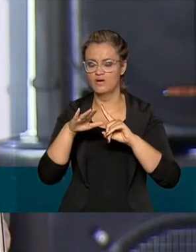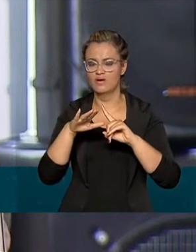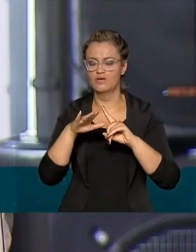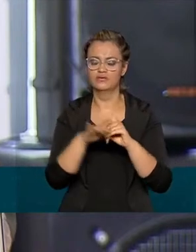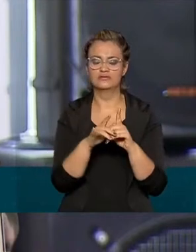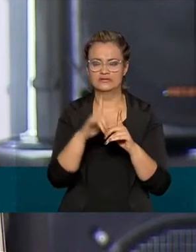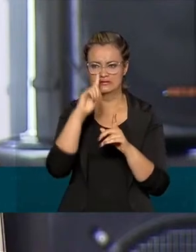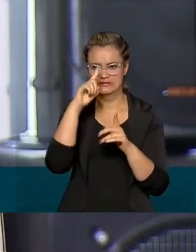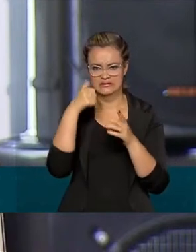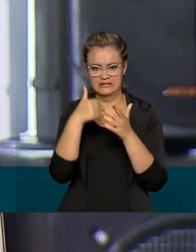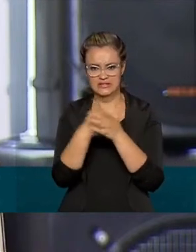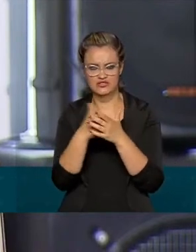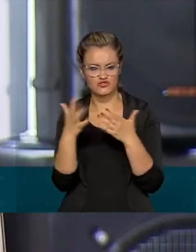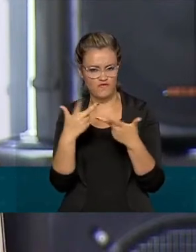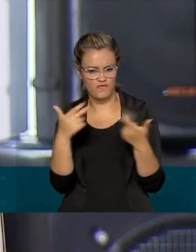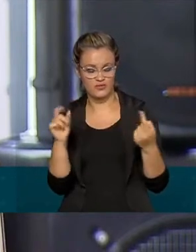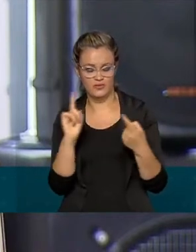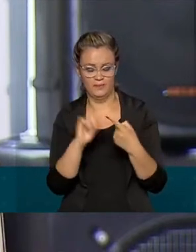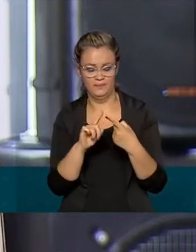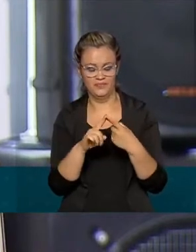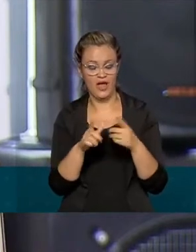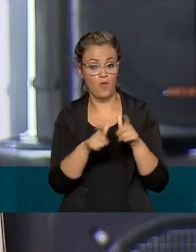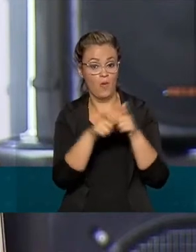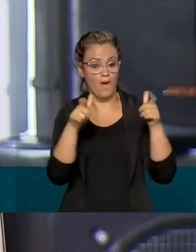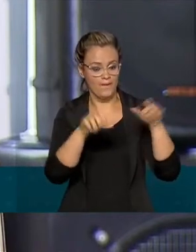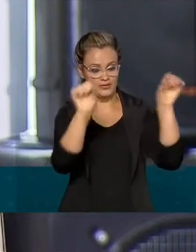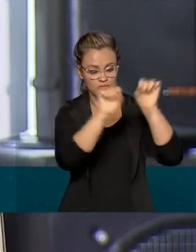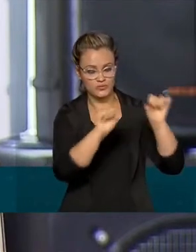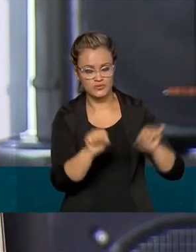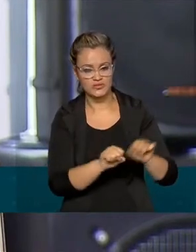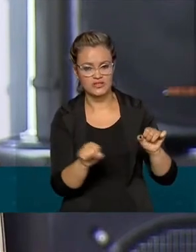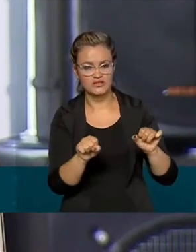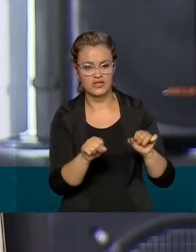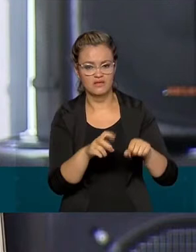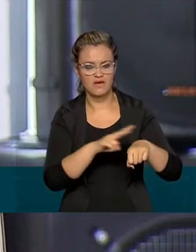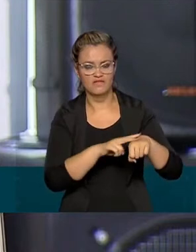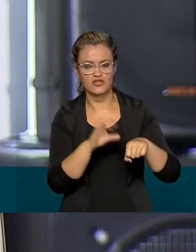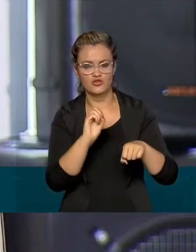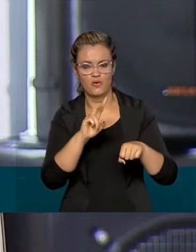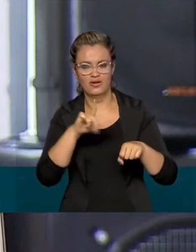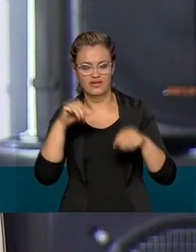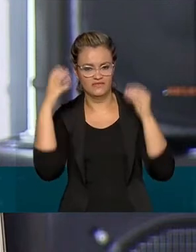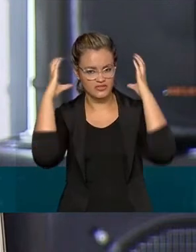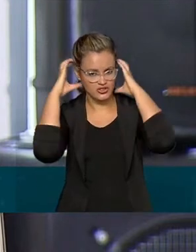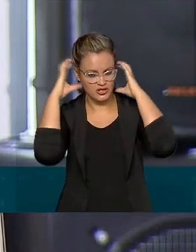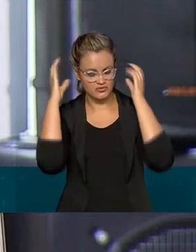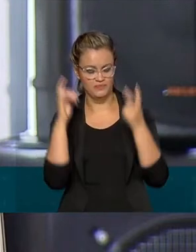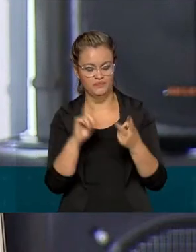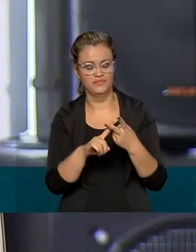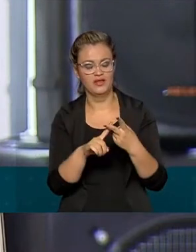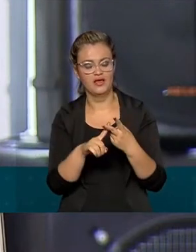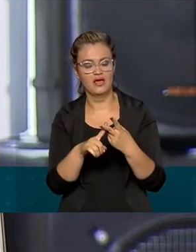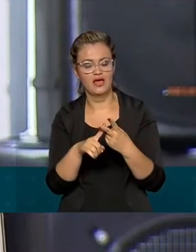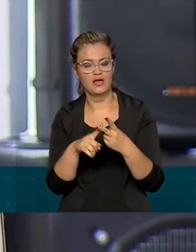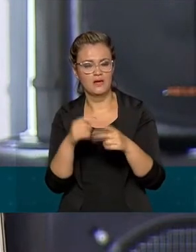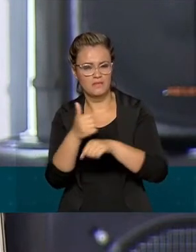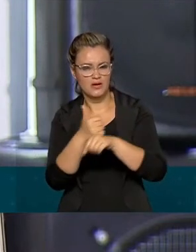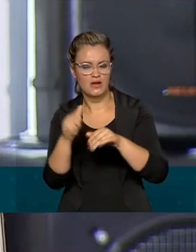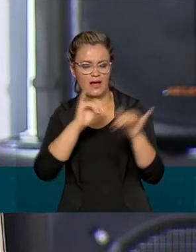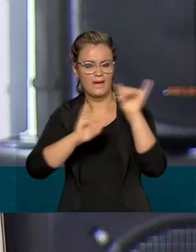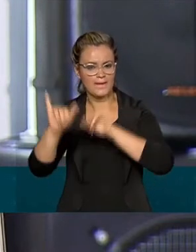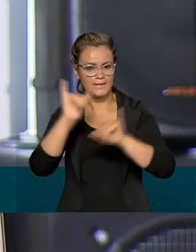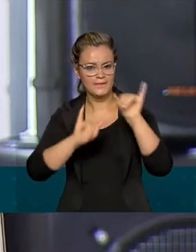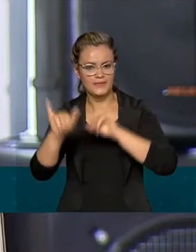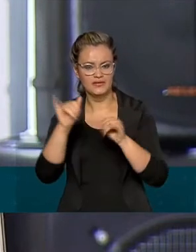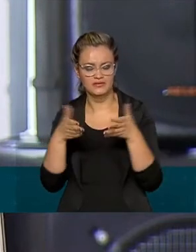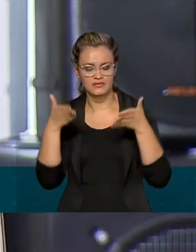foram tomadas as seguintes medidas: ampliação do sistema Verde Oliva de rádio, incremento e aprimoramento das campanhas de